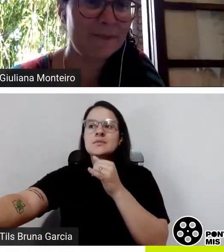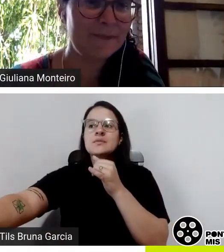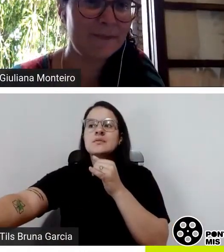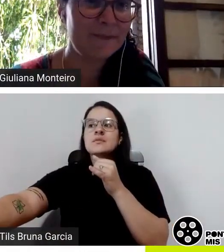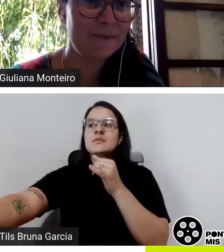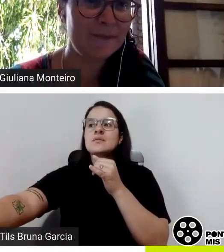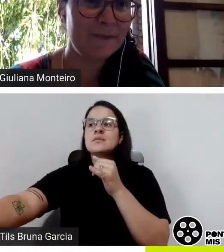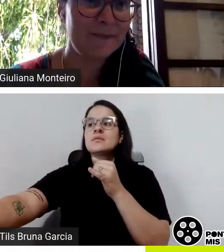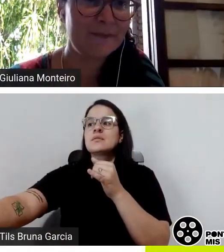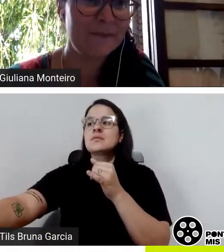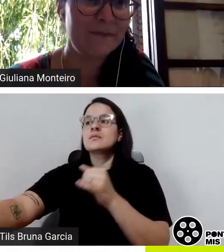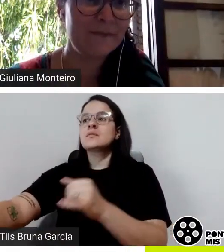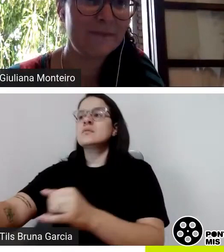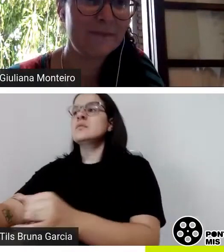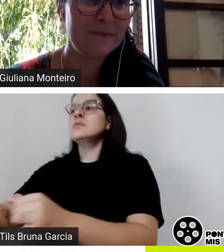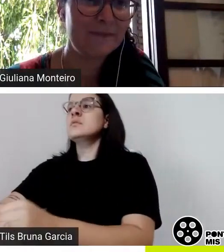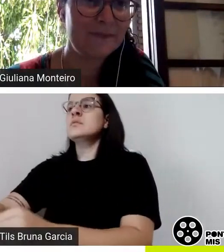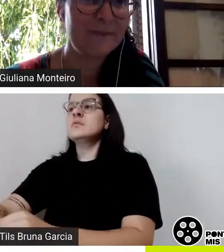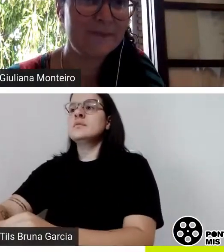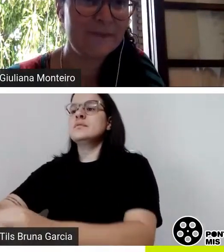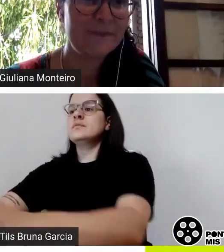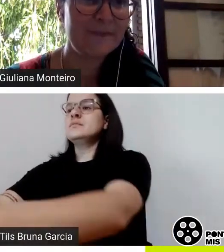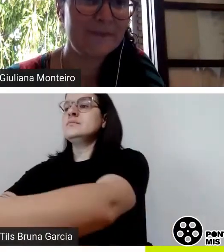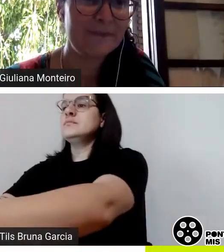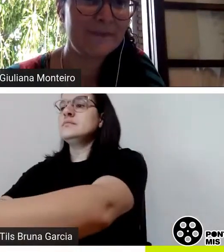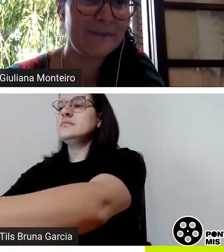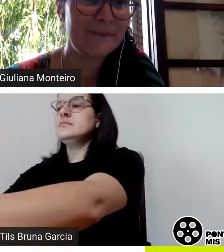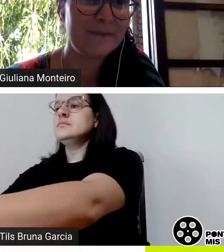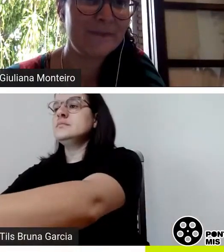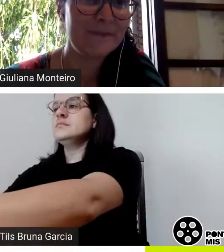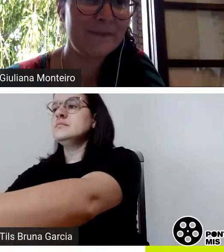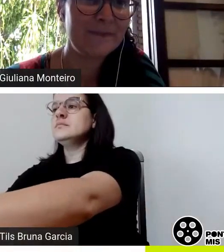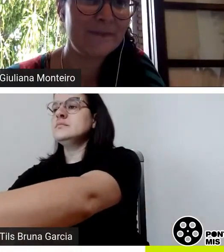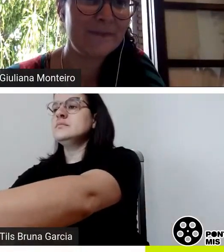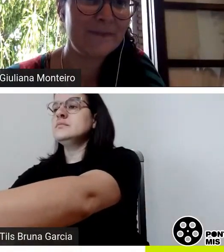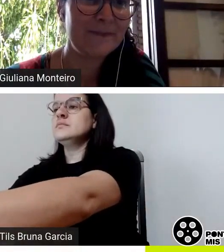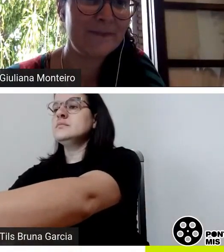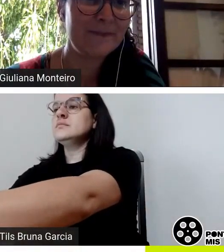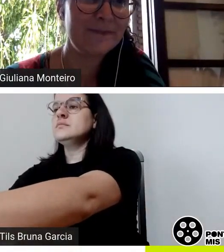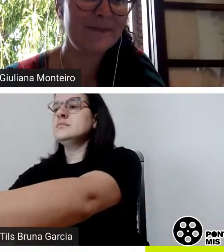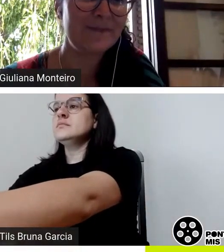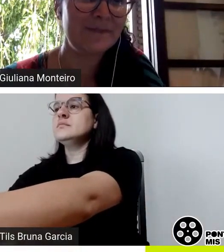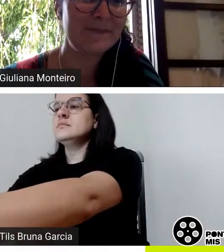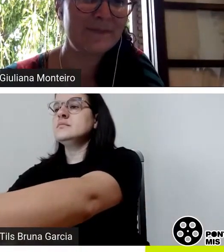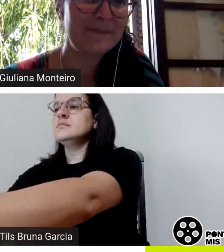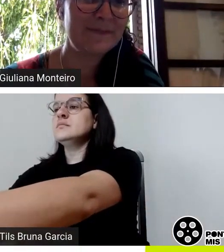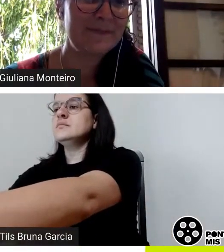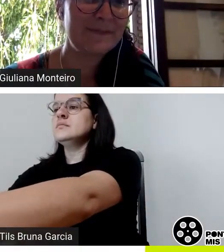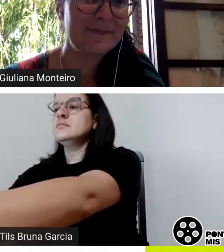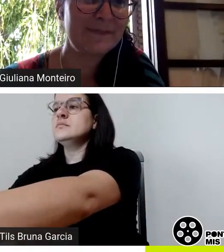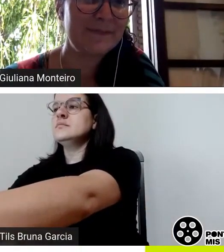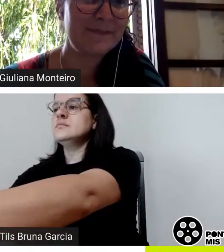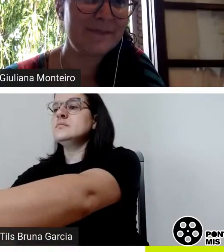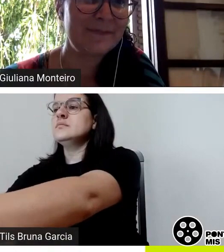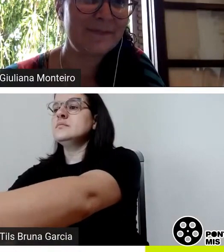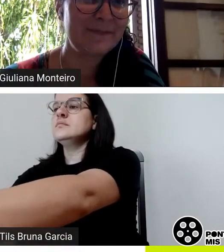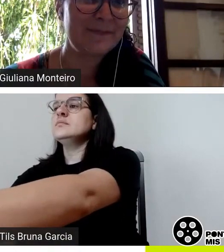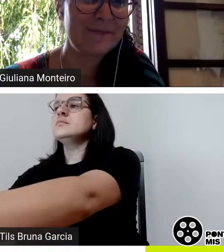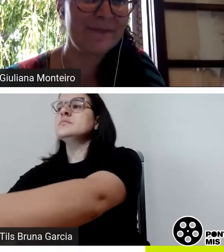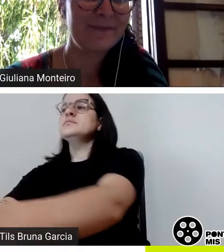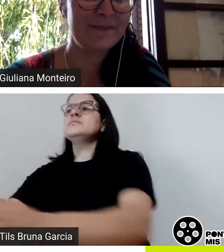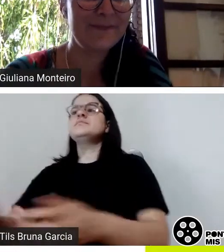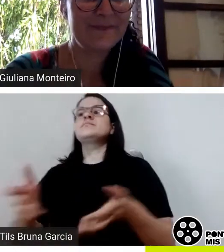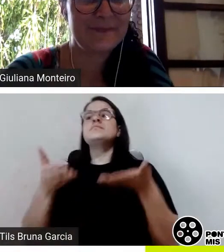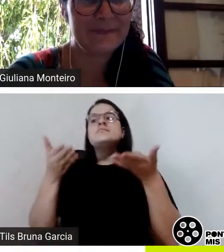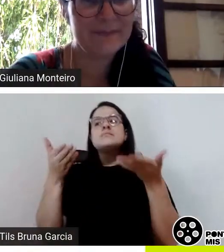coisa, mas isso é da luta. E, como diz o Frank Jorge, no seu clássico Morena, Cabelos, Cor de Jambo,